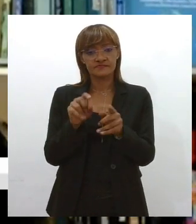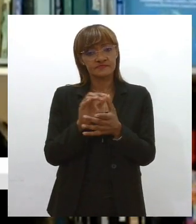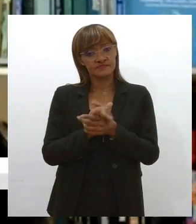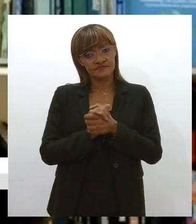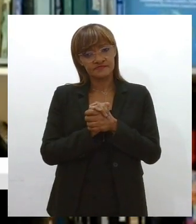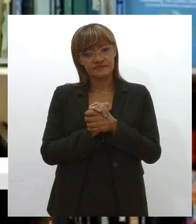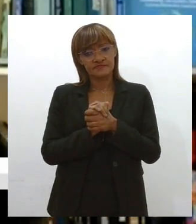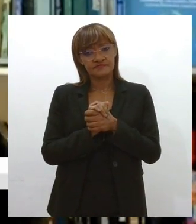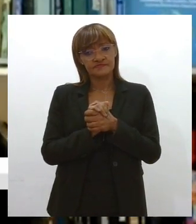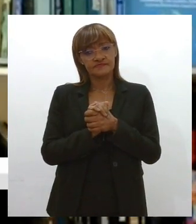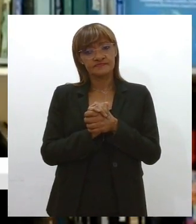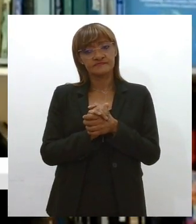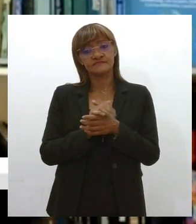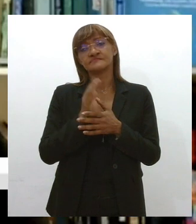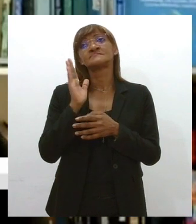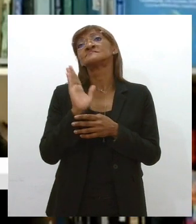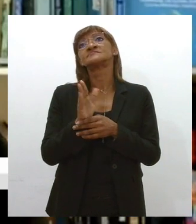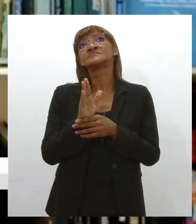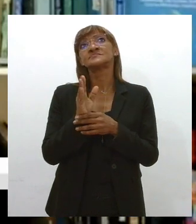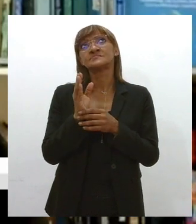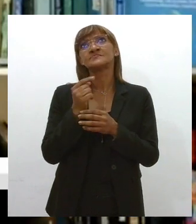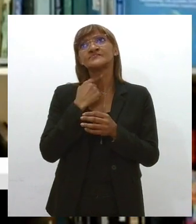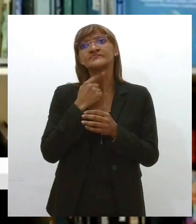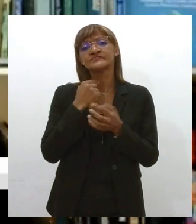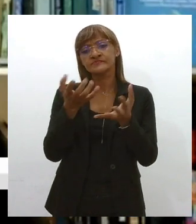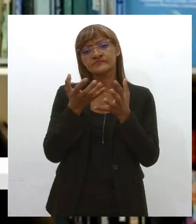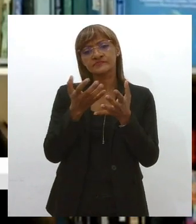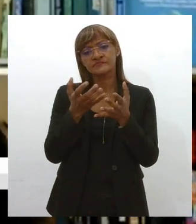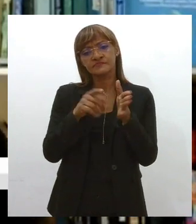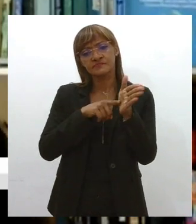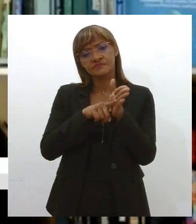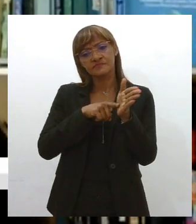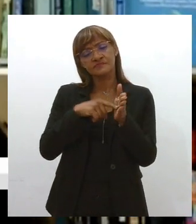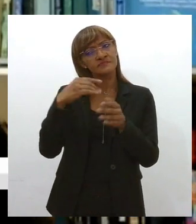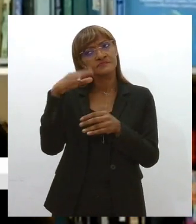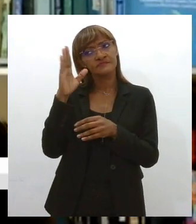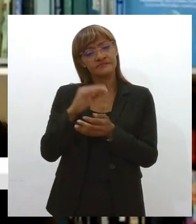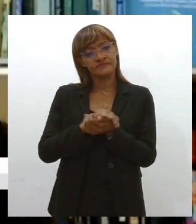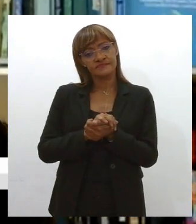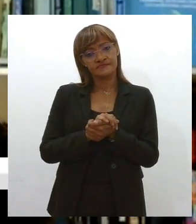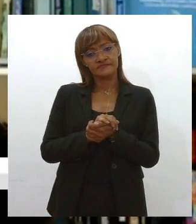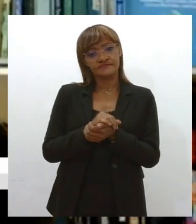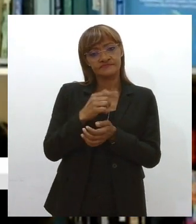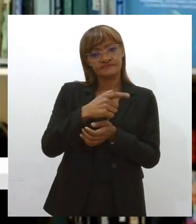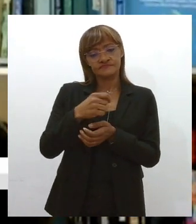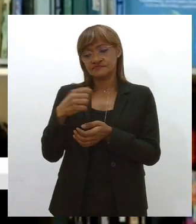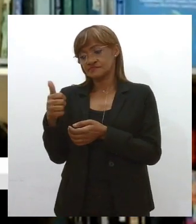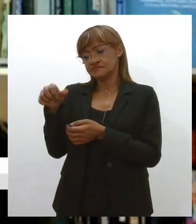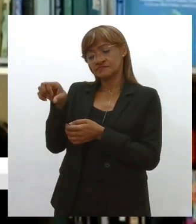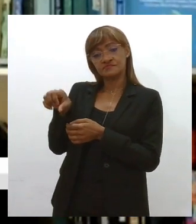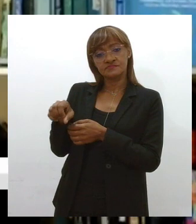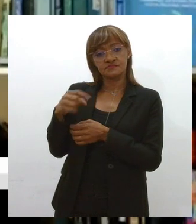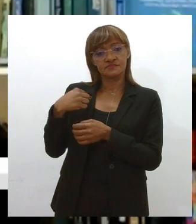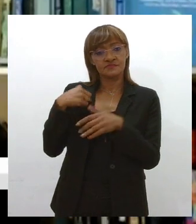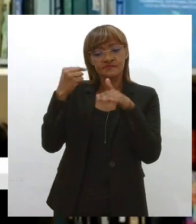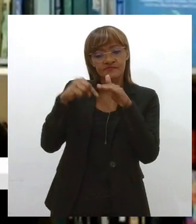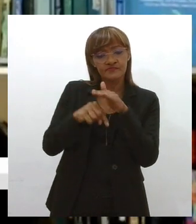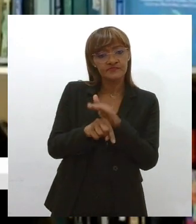tornando um interesse de estudo mesmo. Então, desde 2019 eu venho me aprofundando nesse